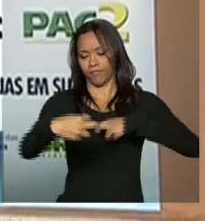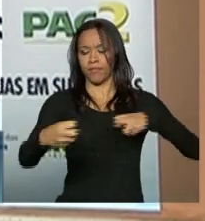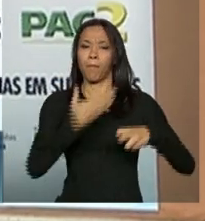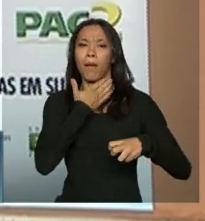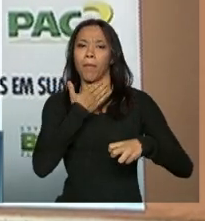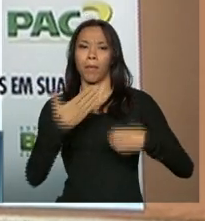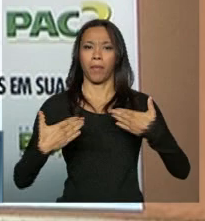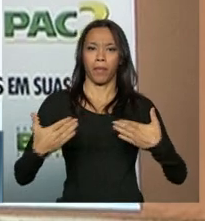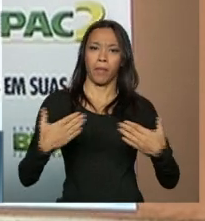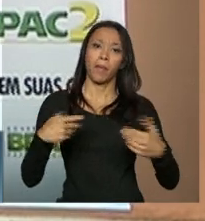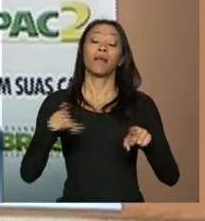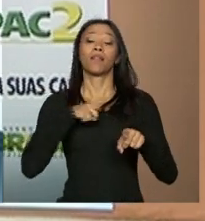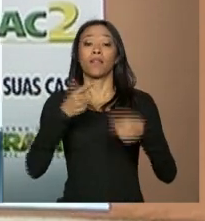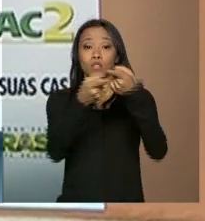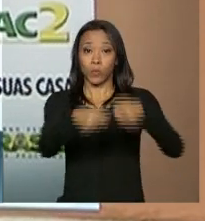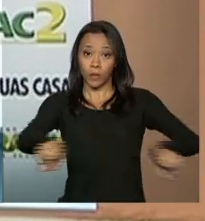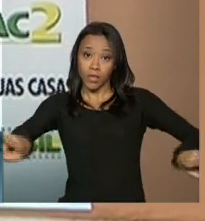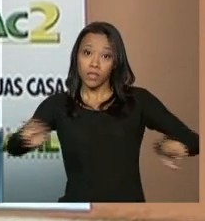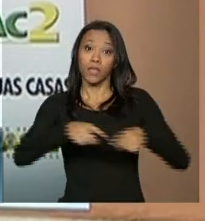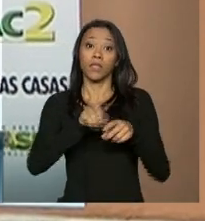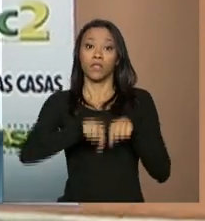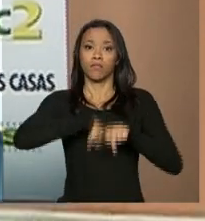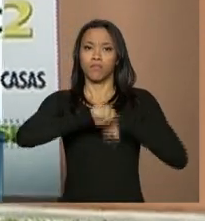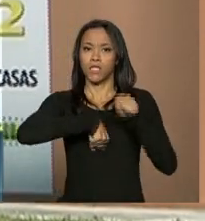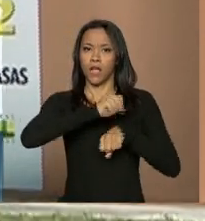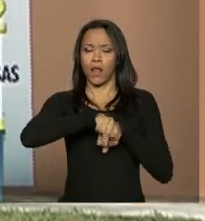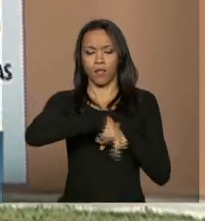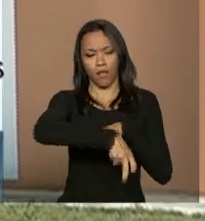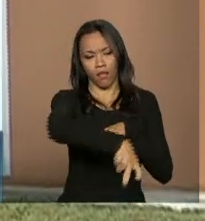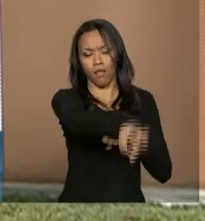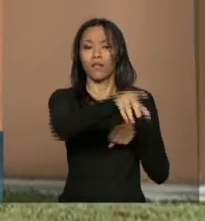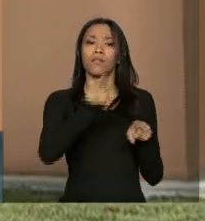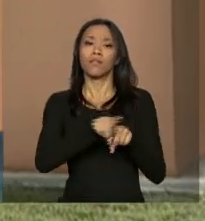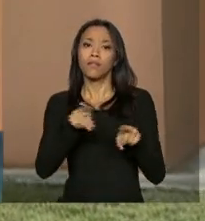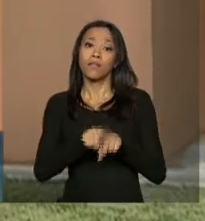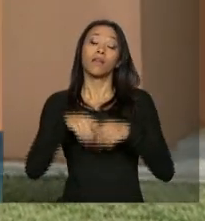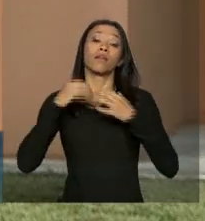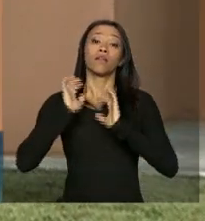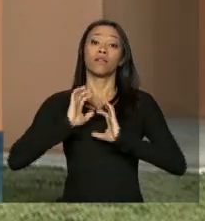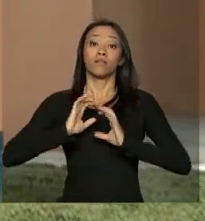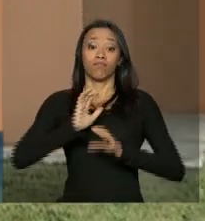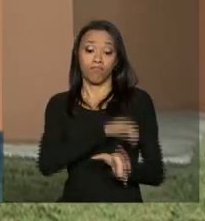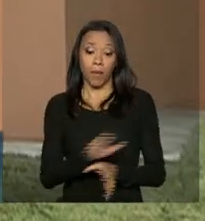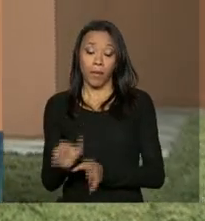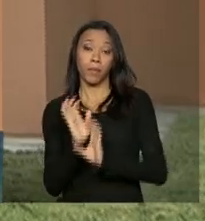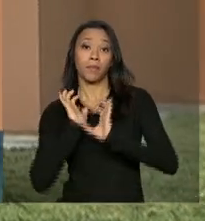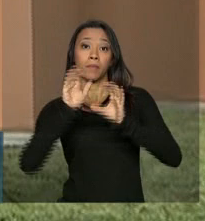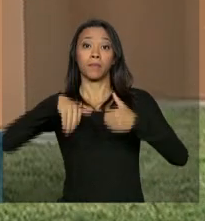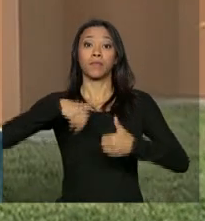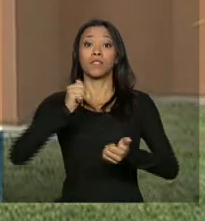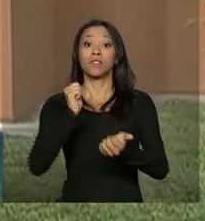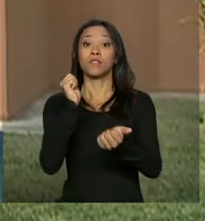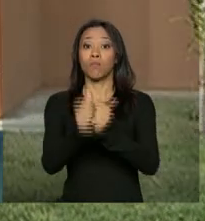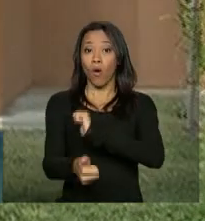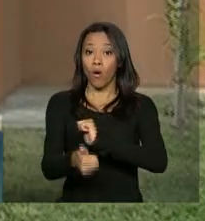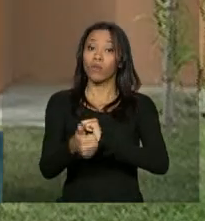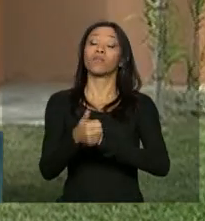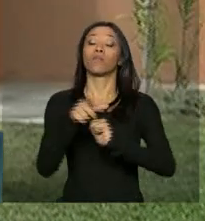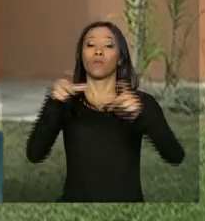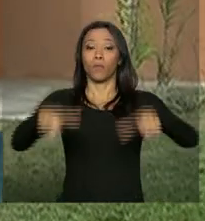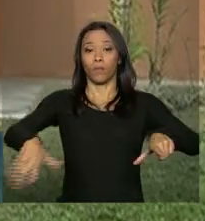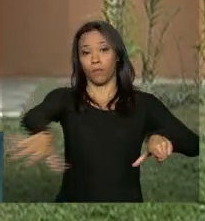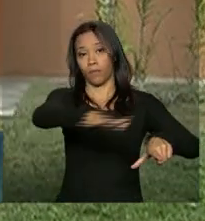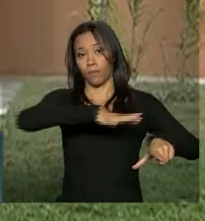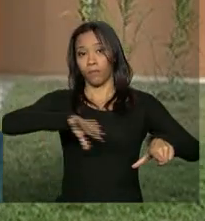ciclovia churrasqueiras salão de festas e quadra de esportes e na região no entorno os